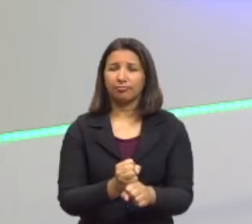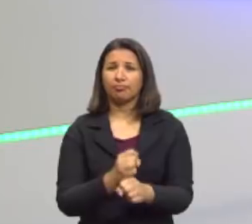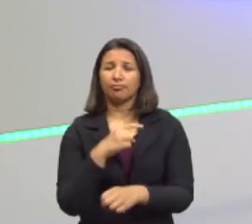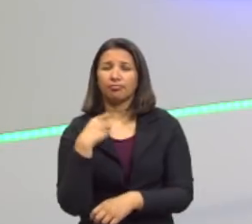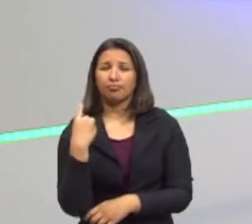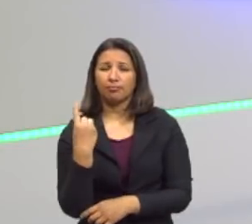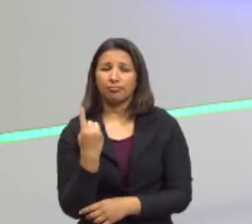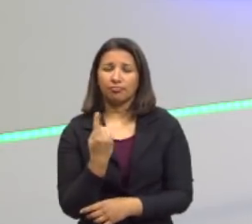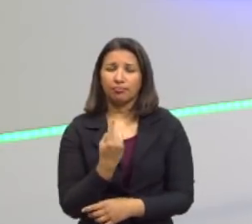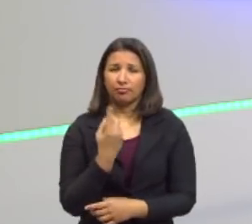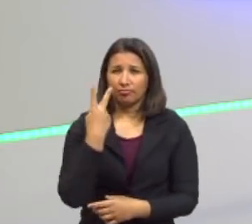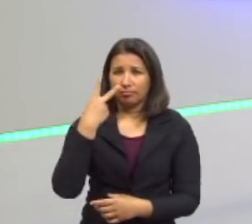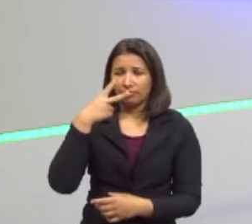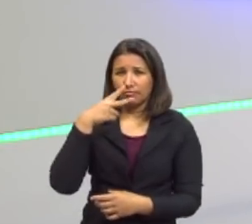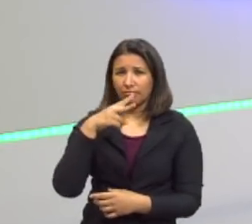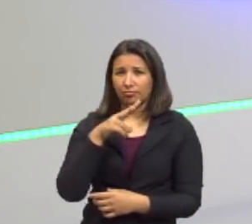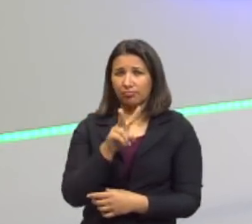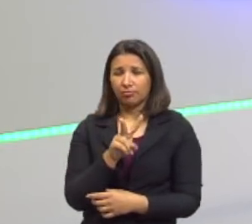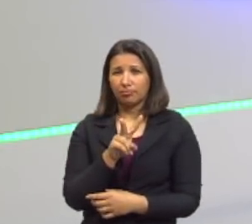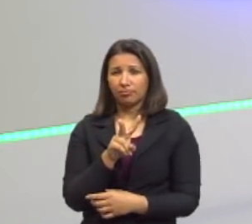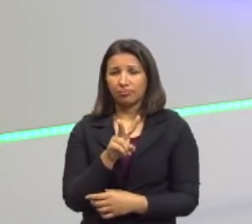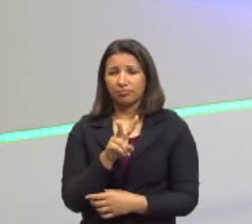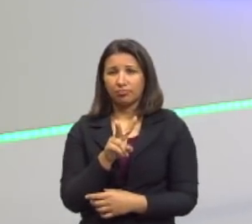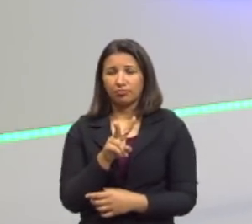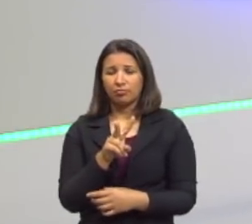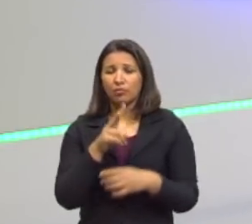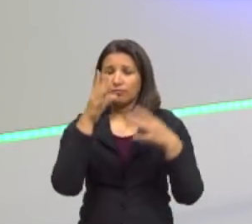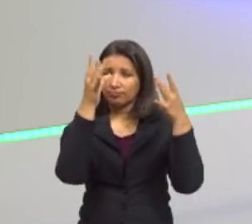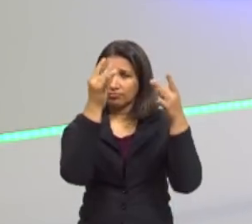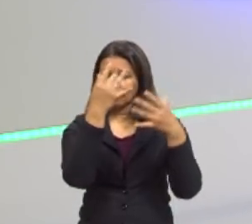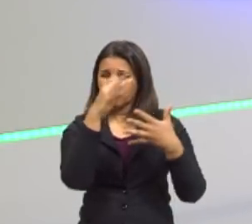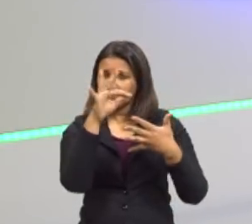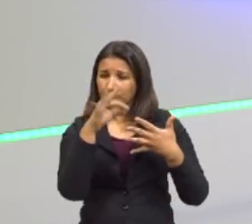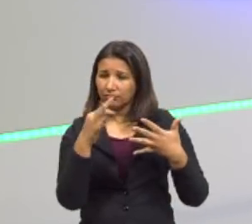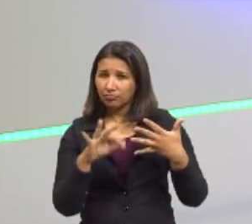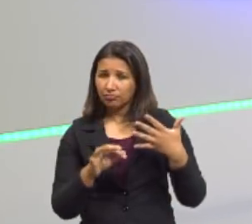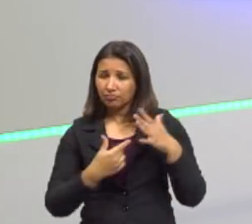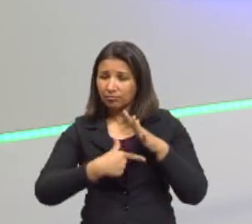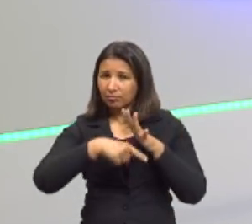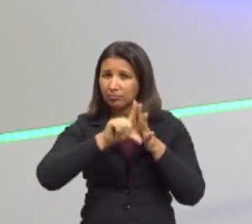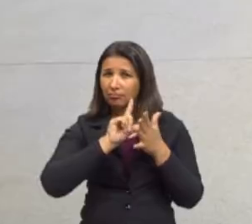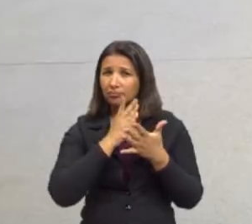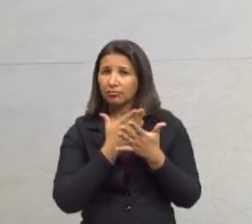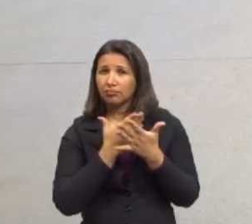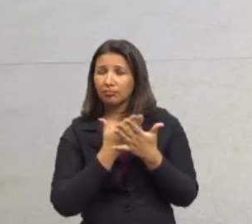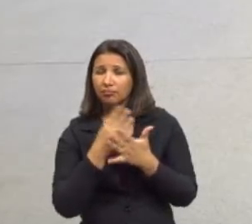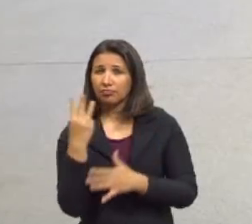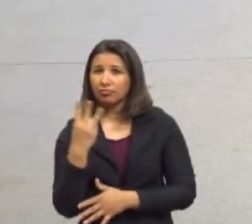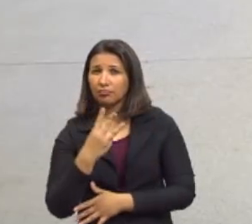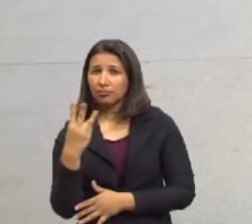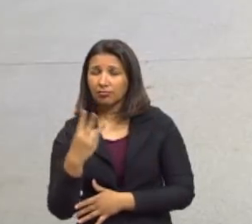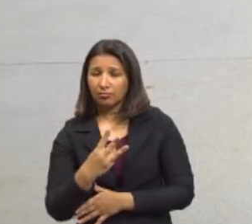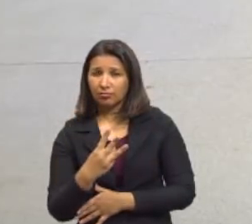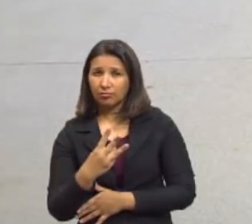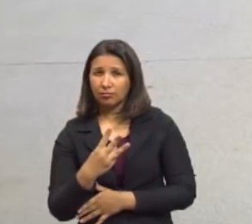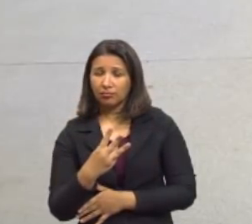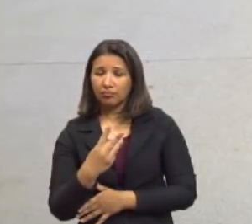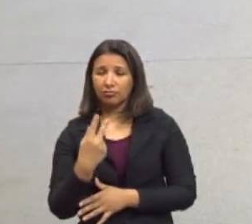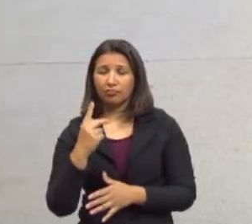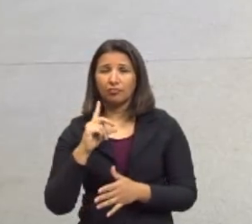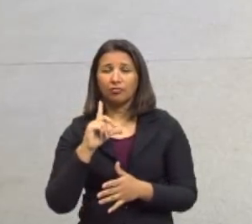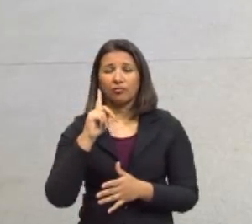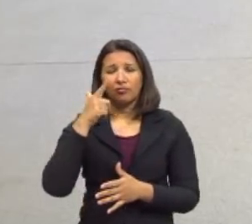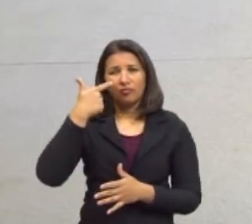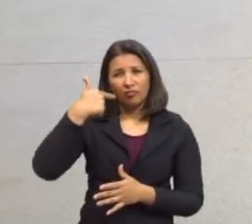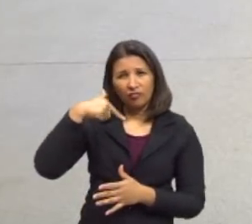Nós vimos ela muito mais detalhada na aula passada, certo? De ondulatória 3. Dá uma revisadinha lá. Olha no